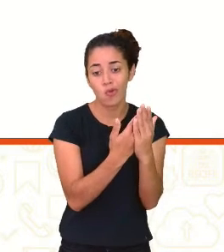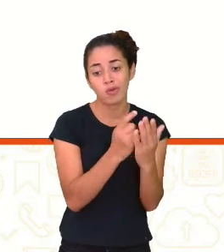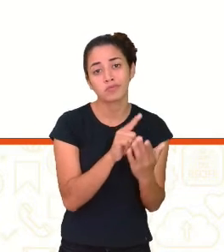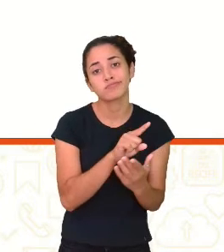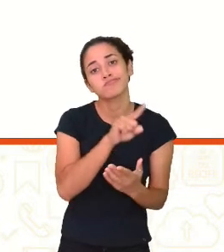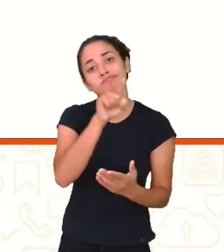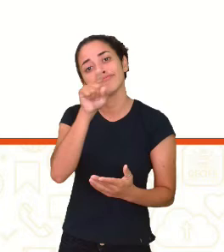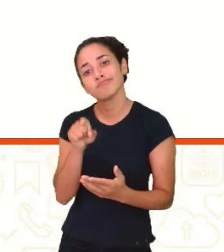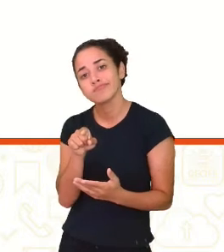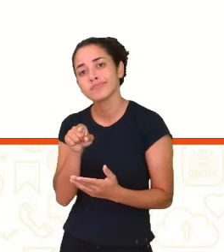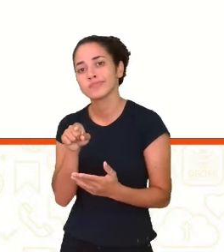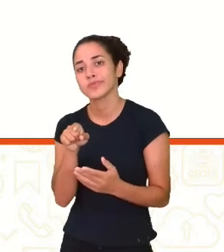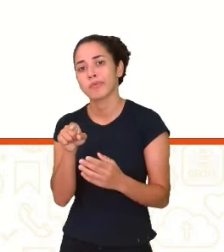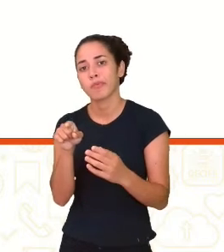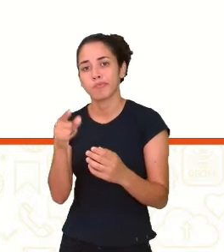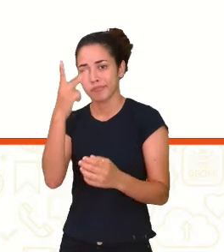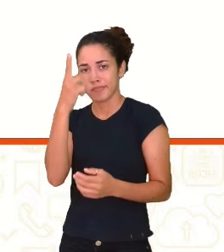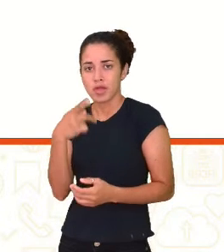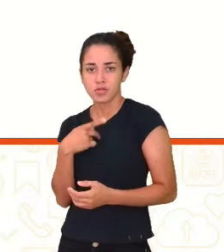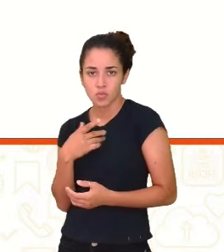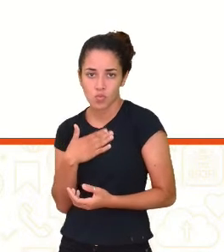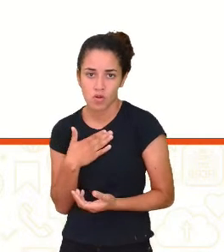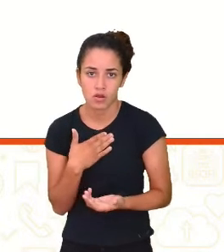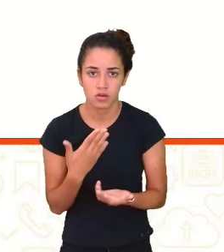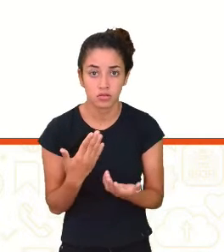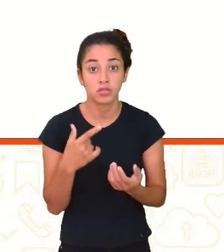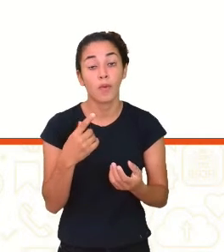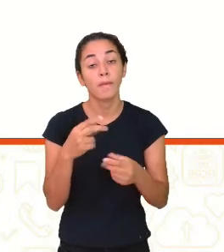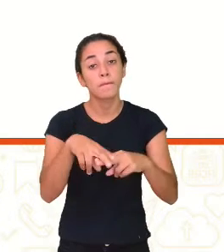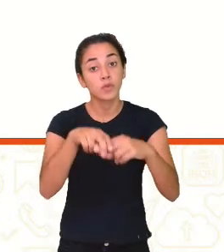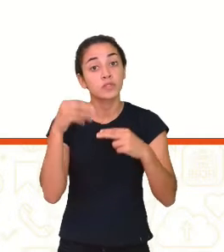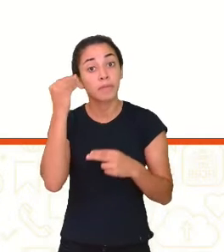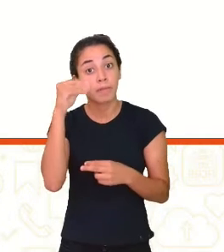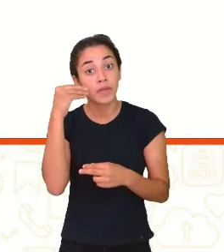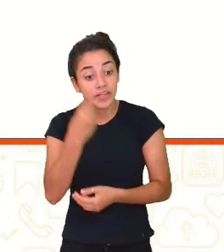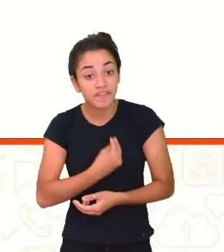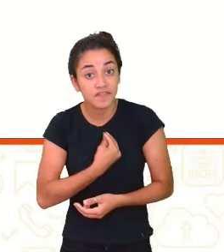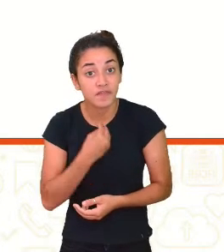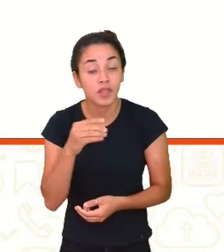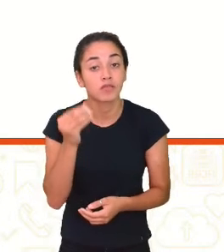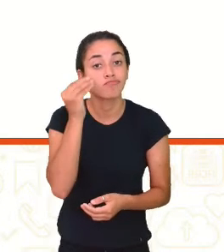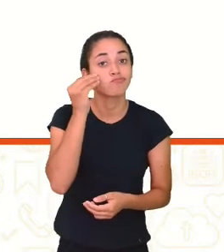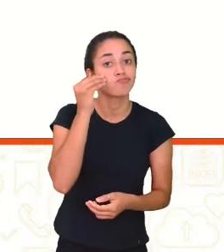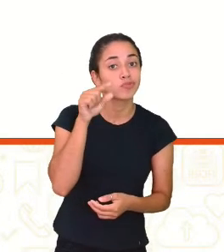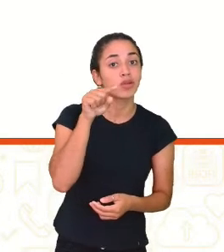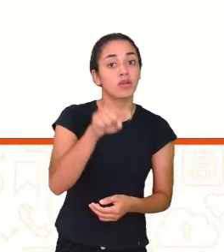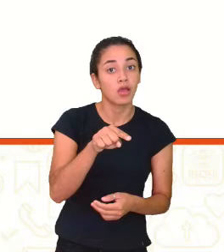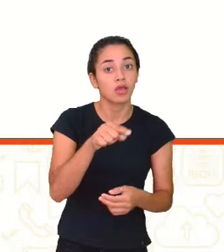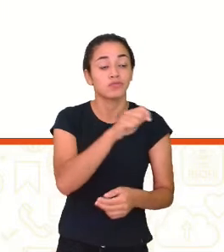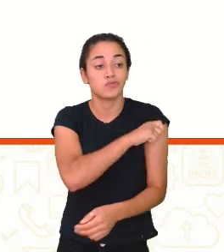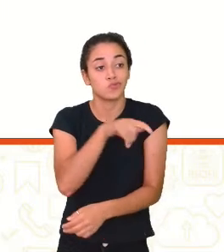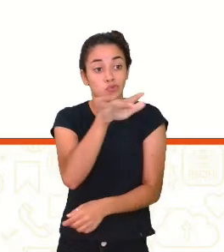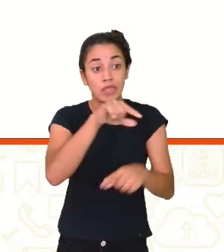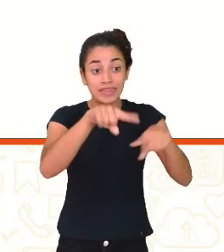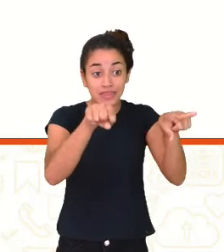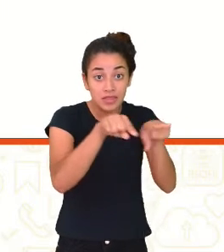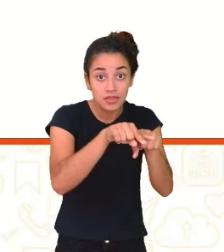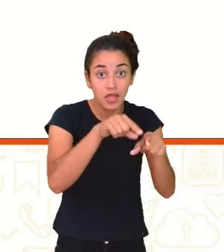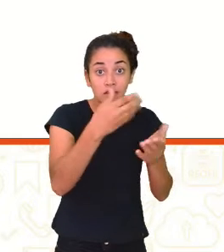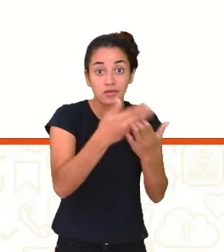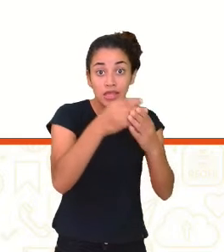quanto ao pessoal. Por isso, as experiências vividas pelos estudantes dentro de uma sala de aula